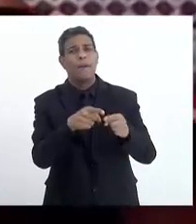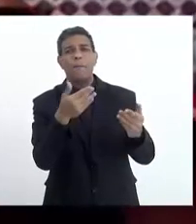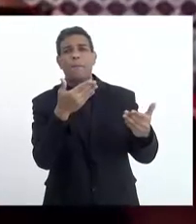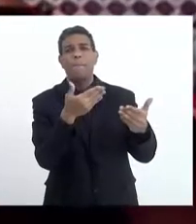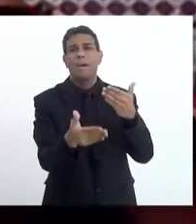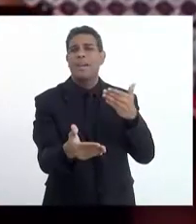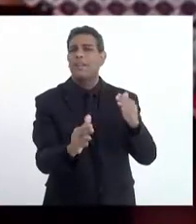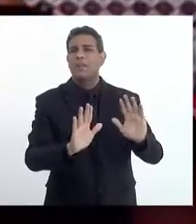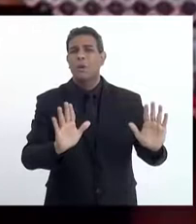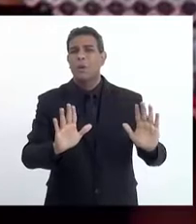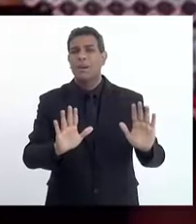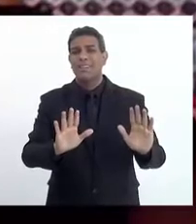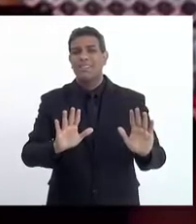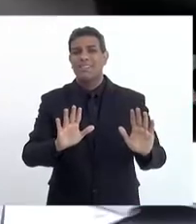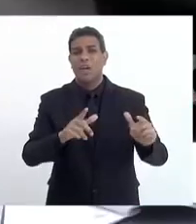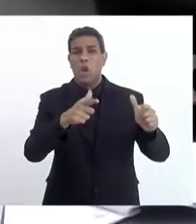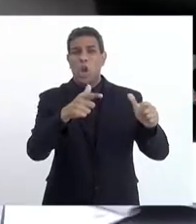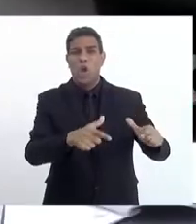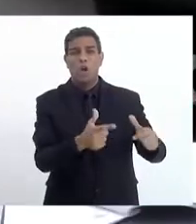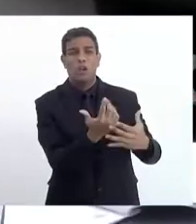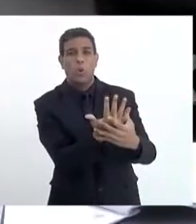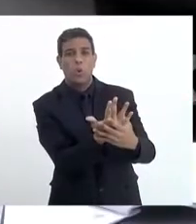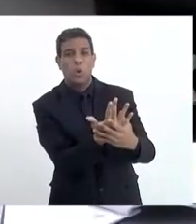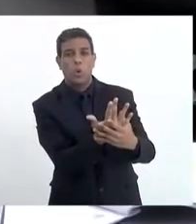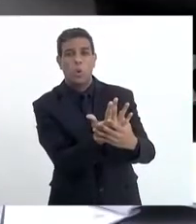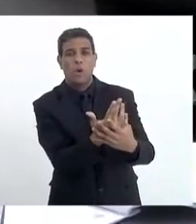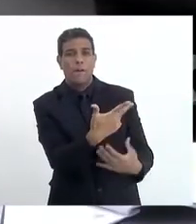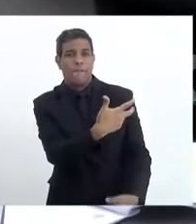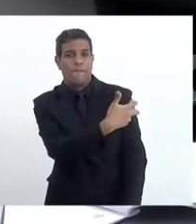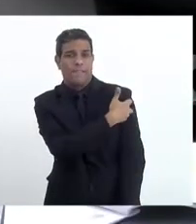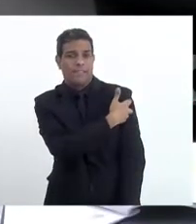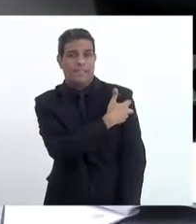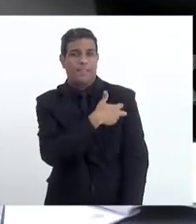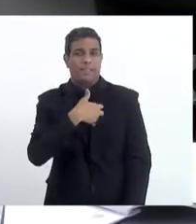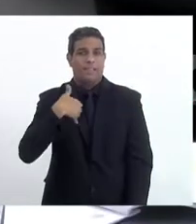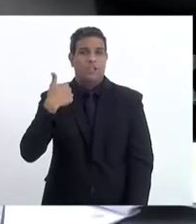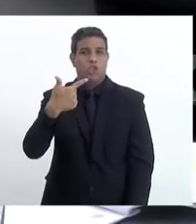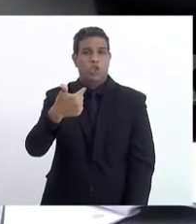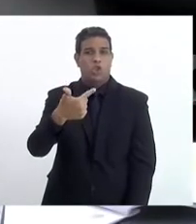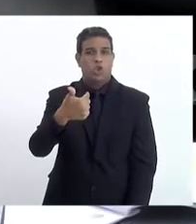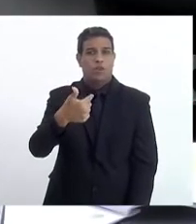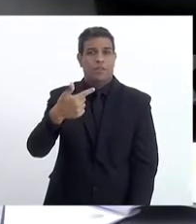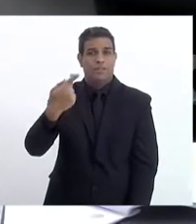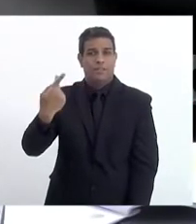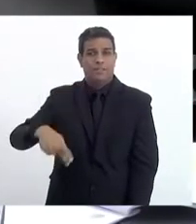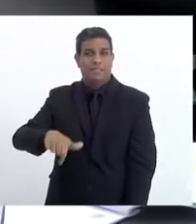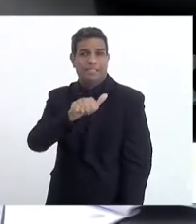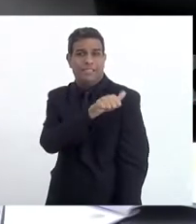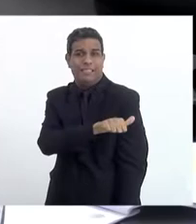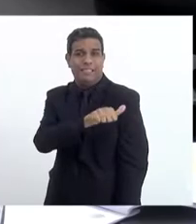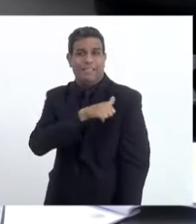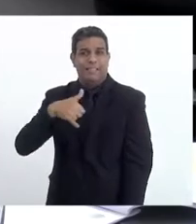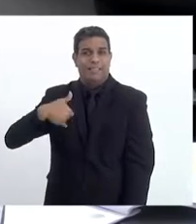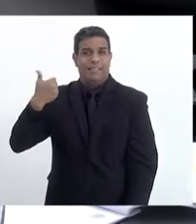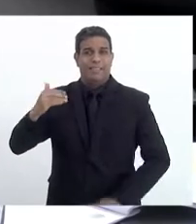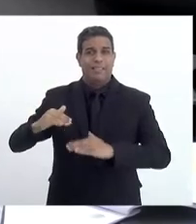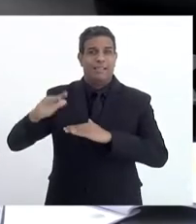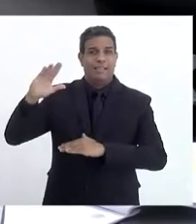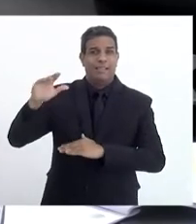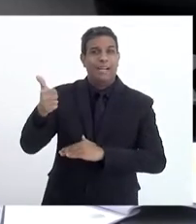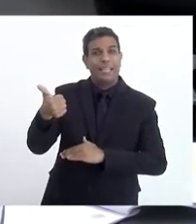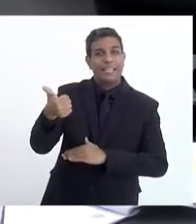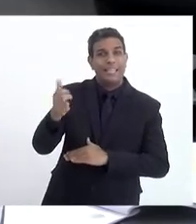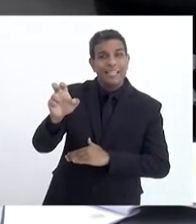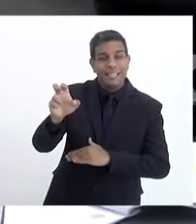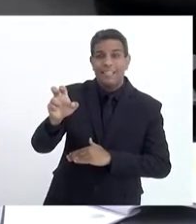dizendo, deputado. Olha, em Caxias está vacinando 12 anos. Na cidade do Rio de Janeiro está vacinando moças de